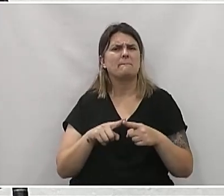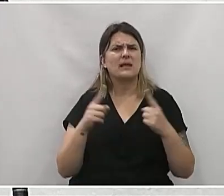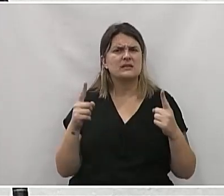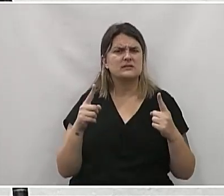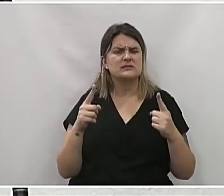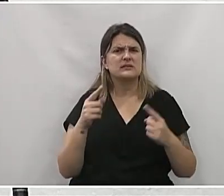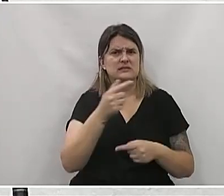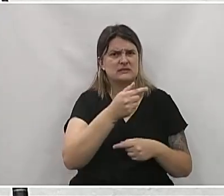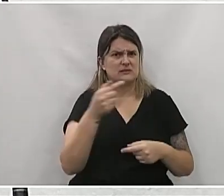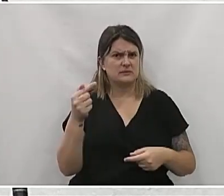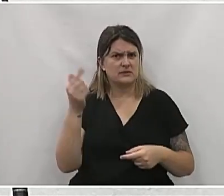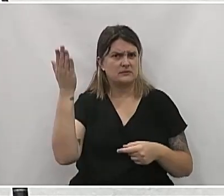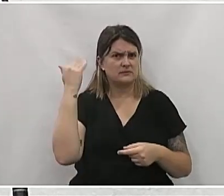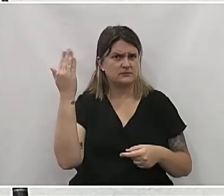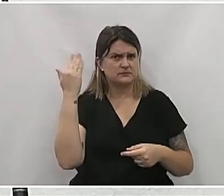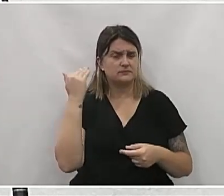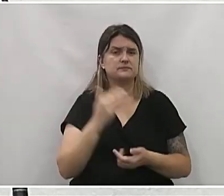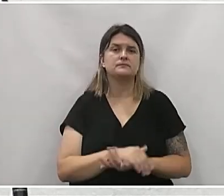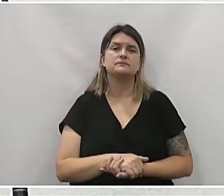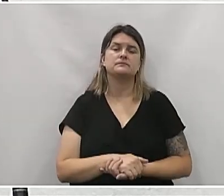entanto, na semana passada,